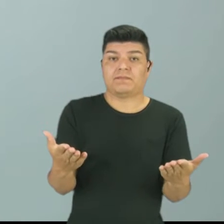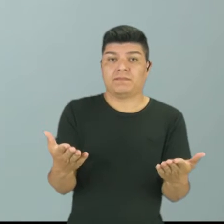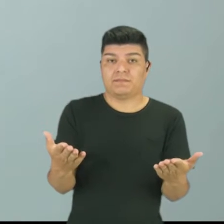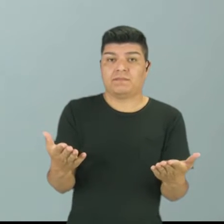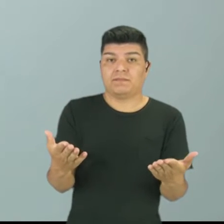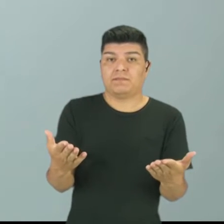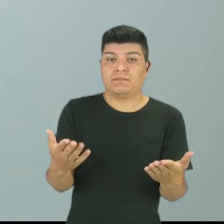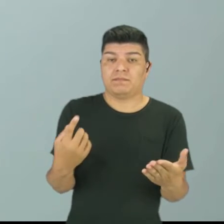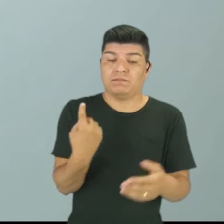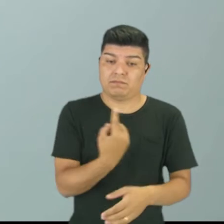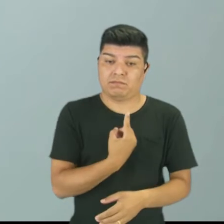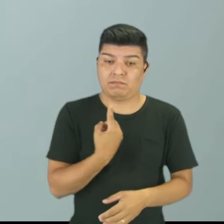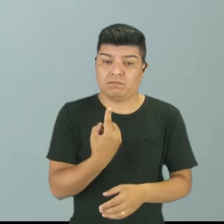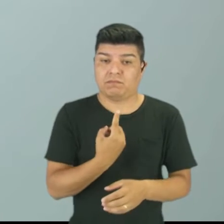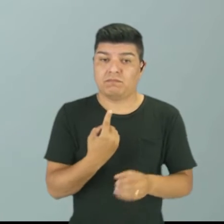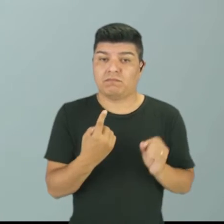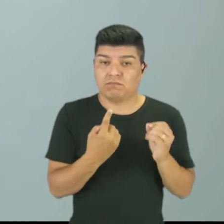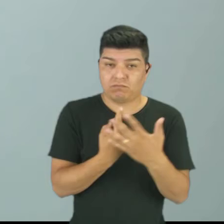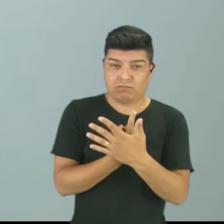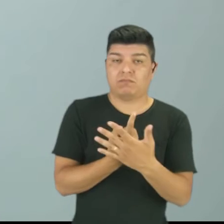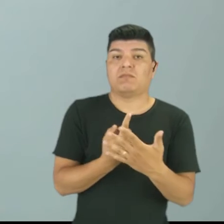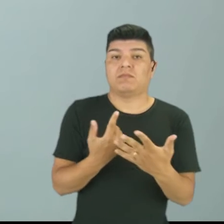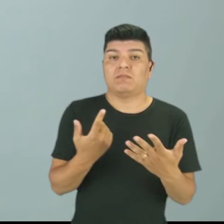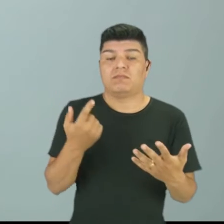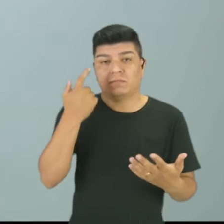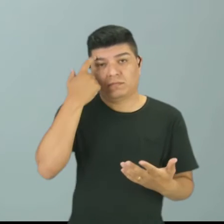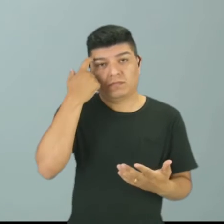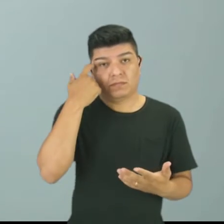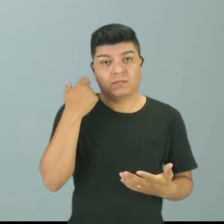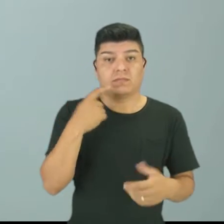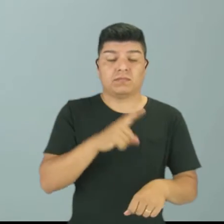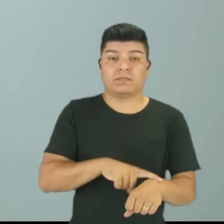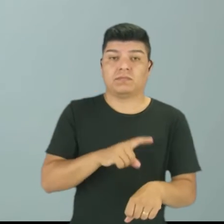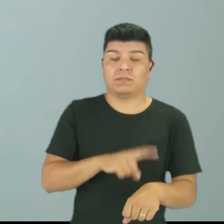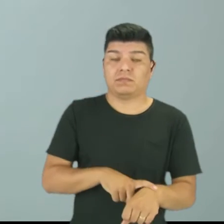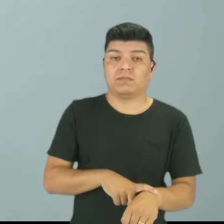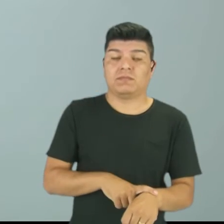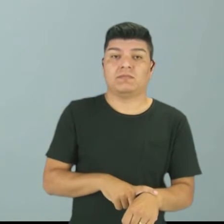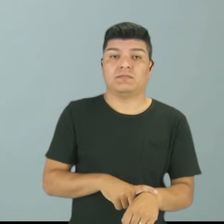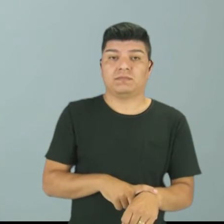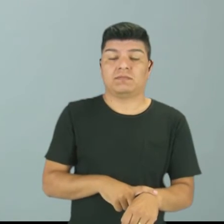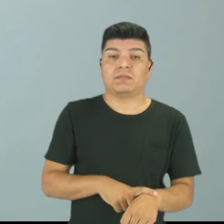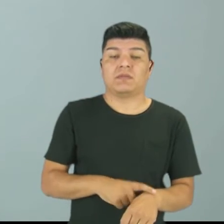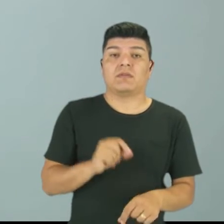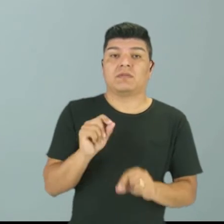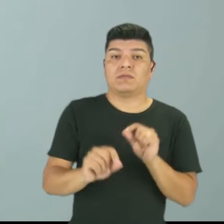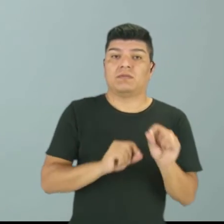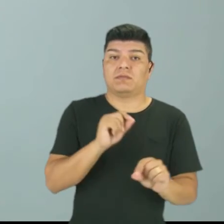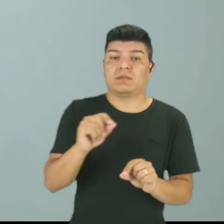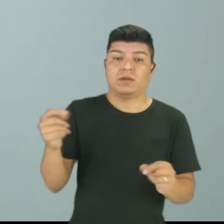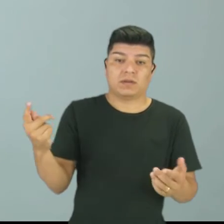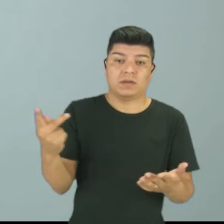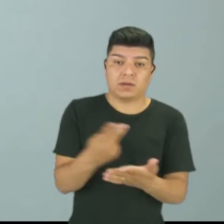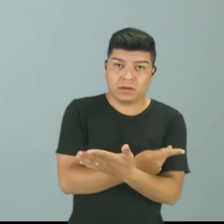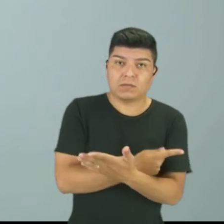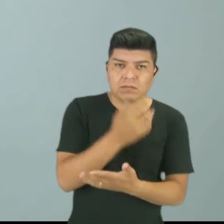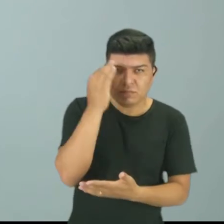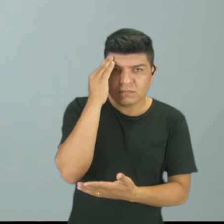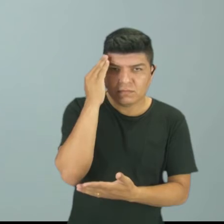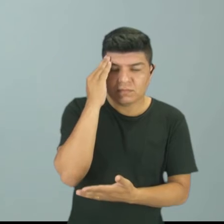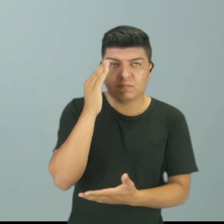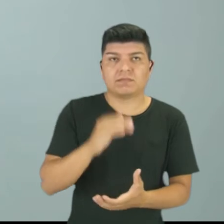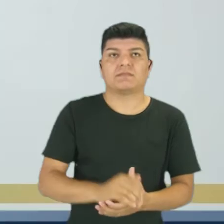isolamento social, e ela situa no tempo, ou seja, o momento em que acontece. Deu para